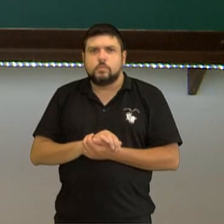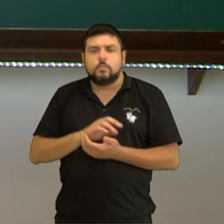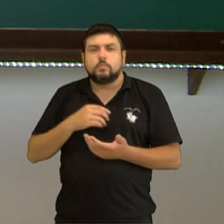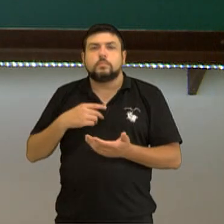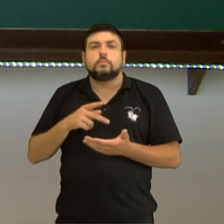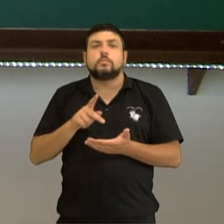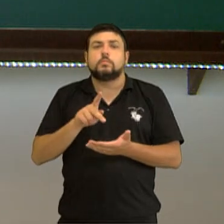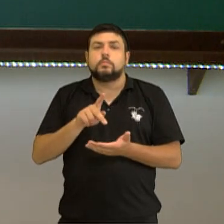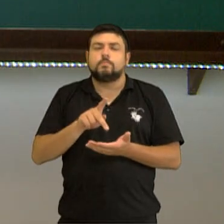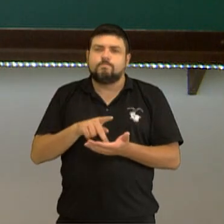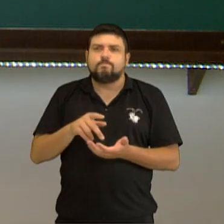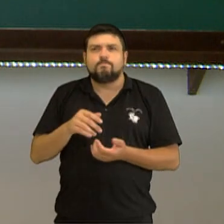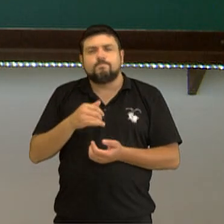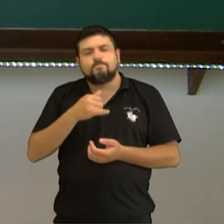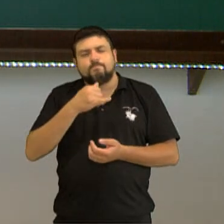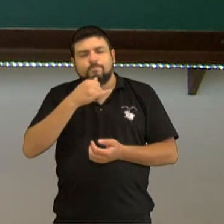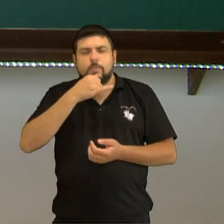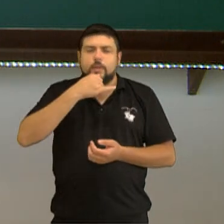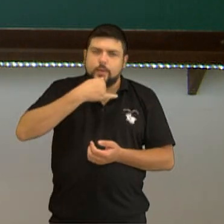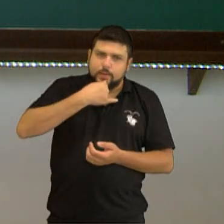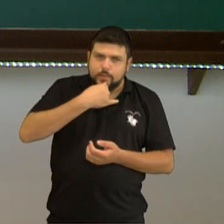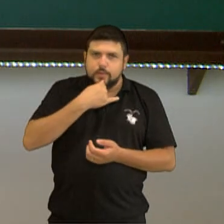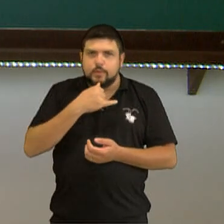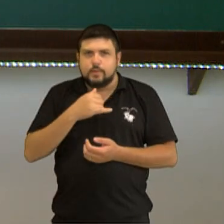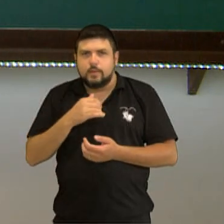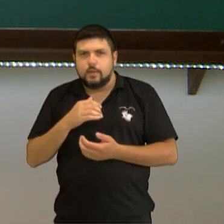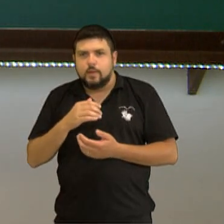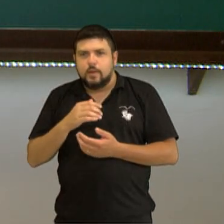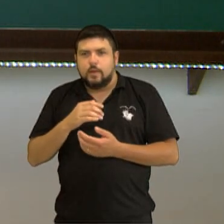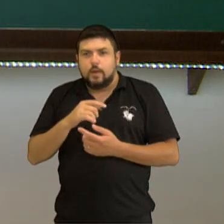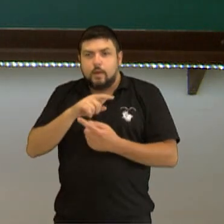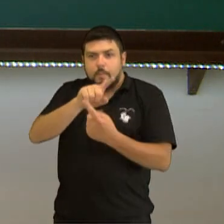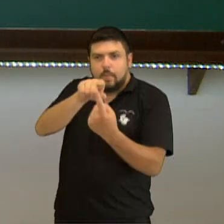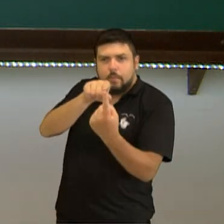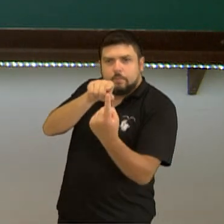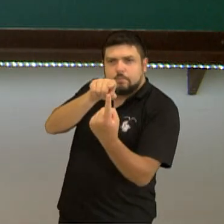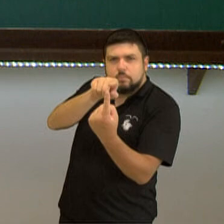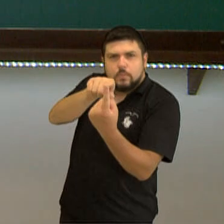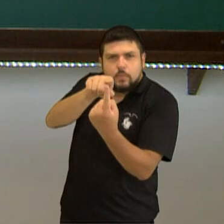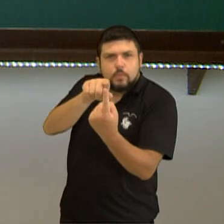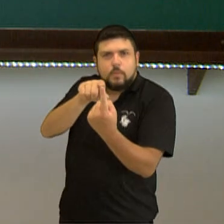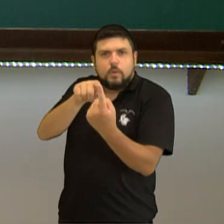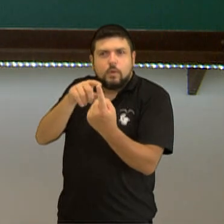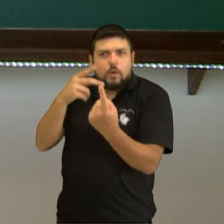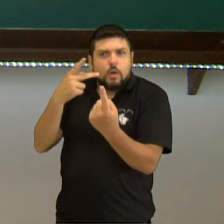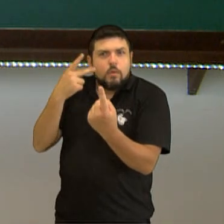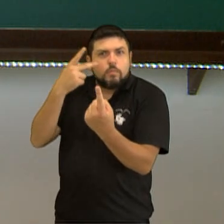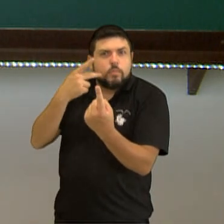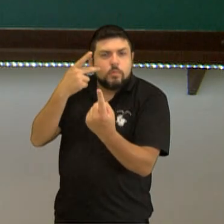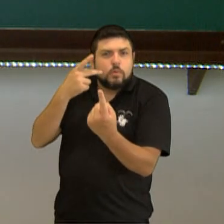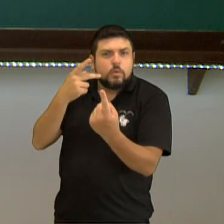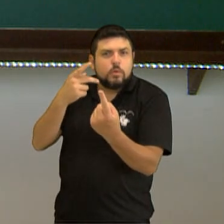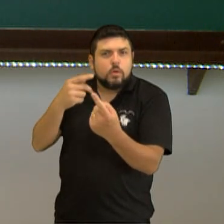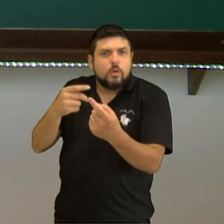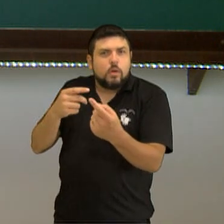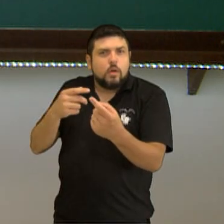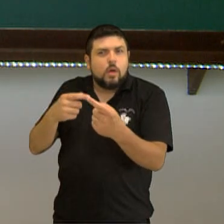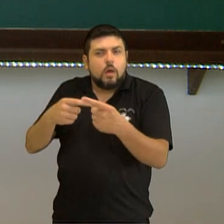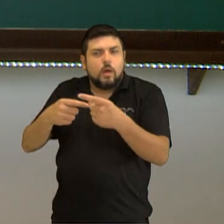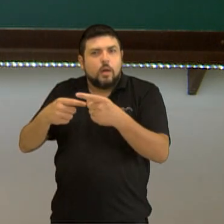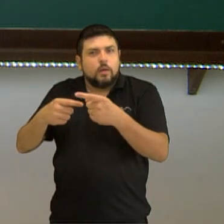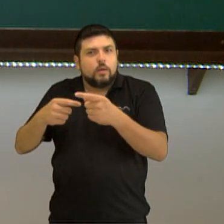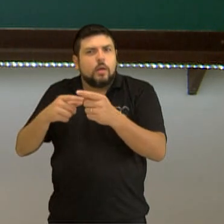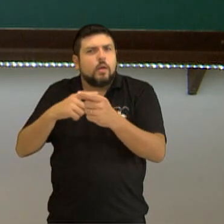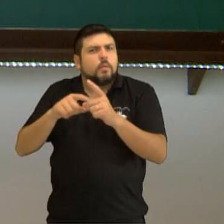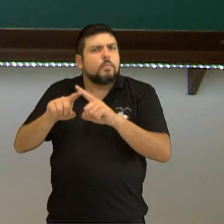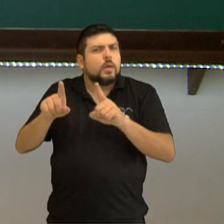fato, infelizmente, atingir alguns objetivos, politicamente falando, é necessário, às vezes, barganhas,